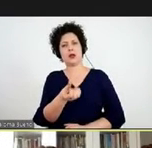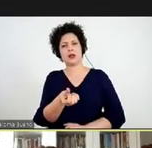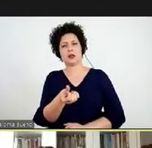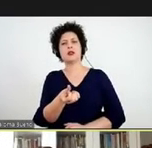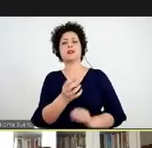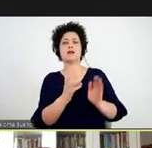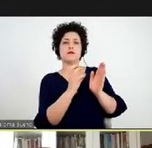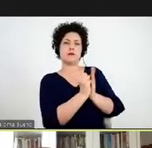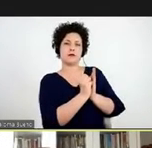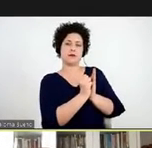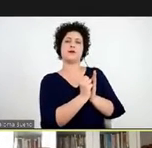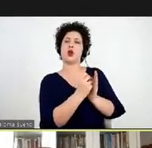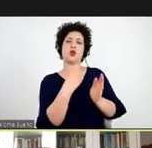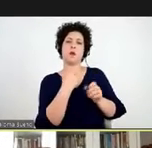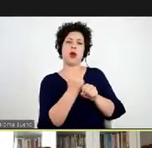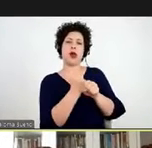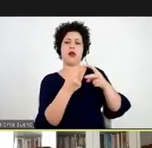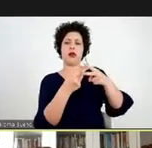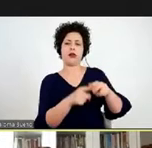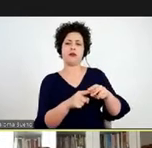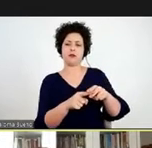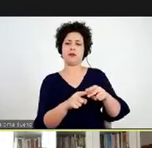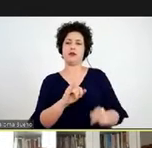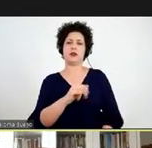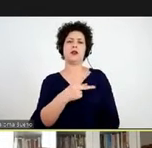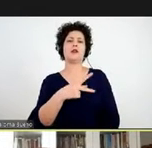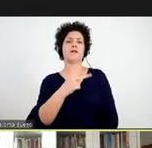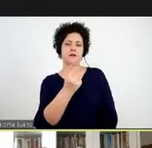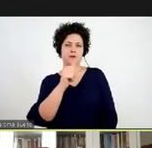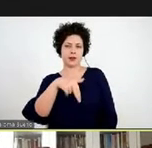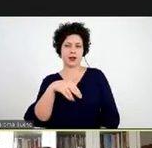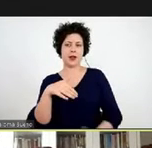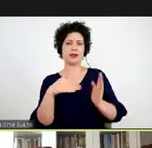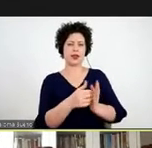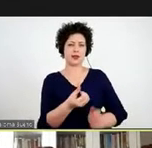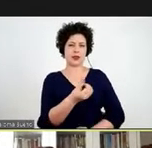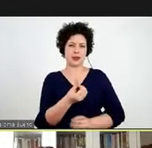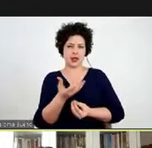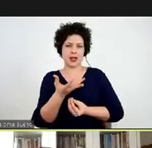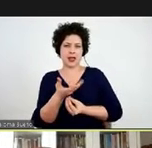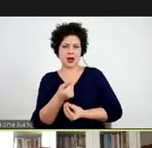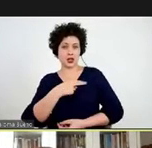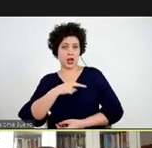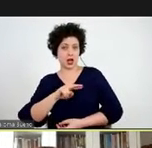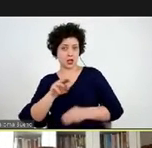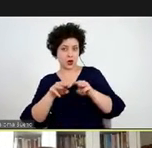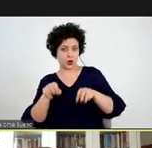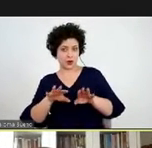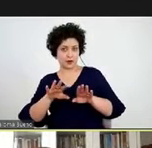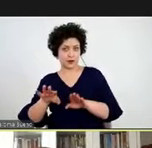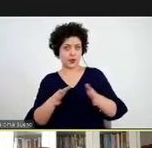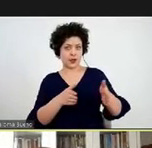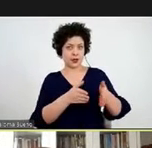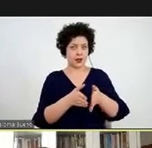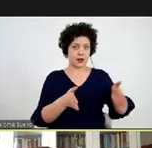pelo IPHAN. Até 66 funcionou o Museu de Arte Religiosa, e entre os anos